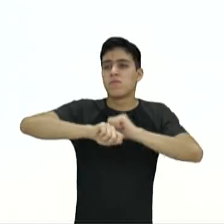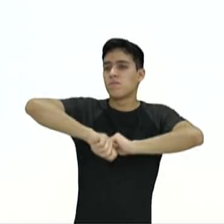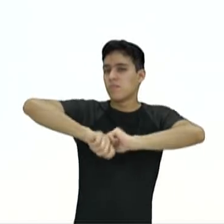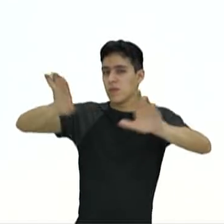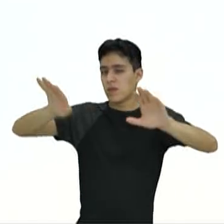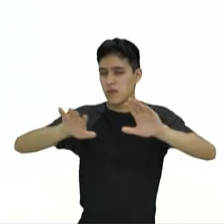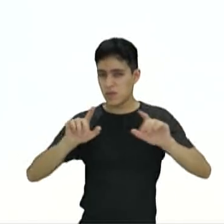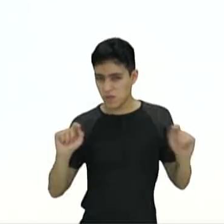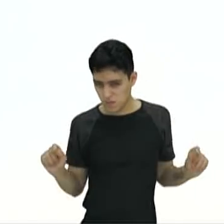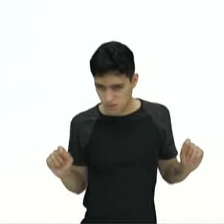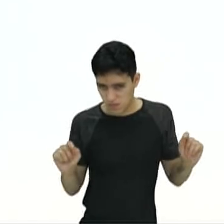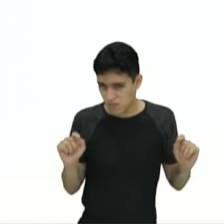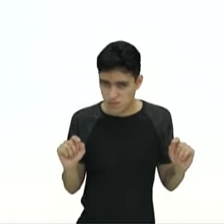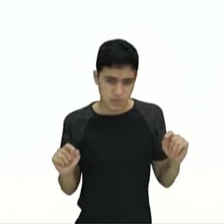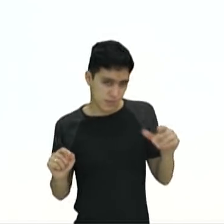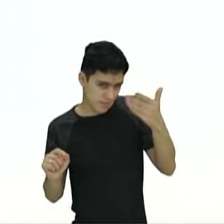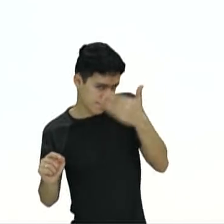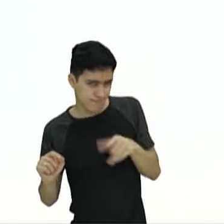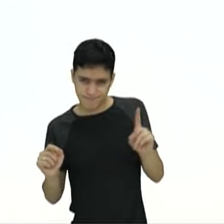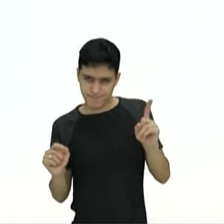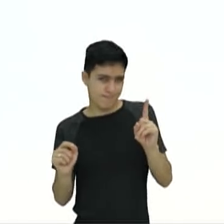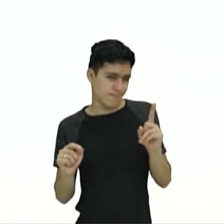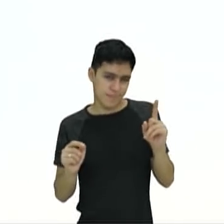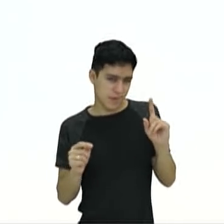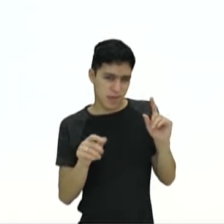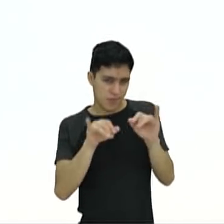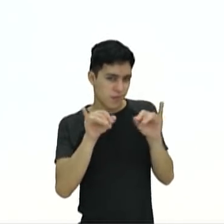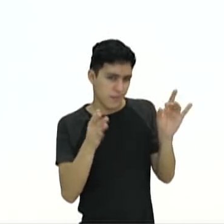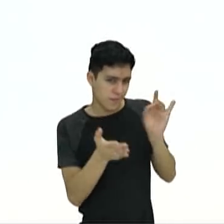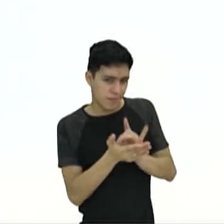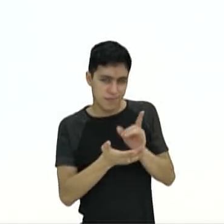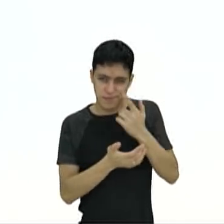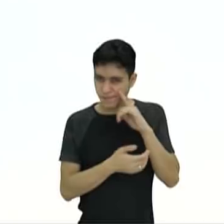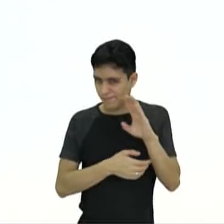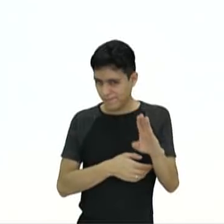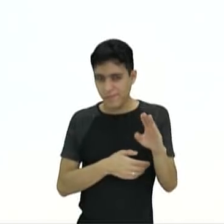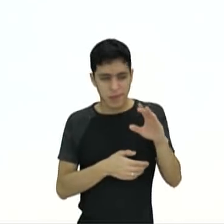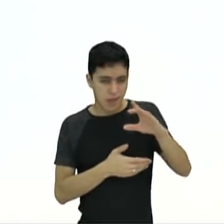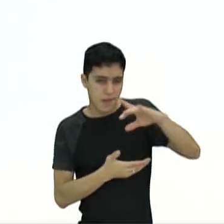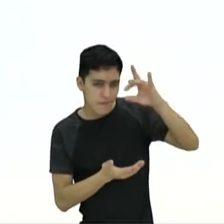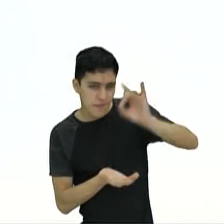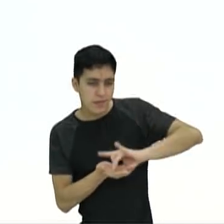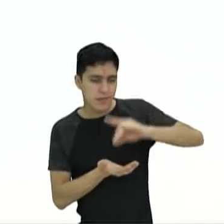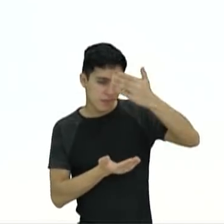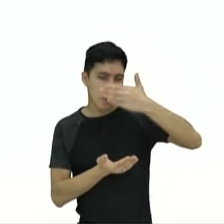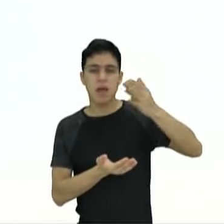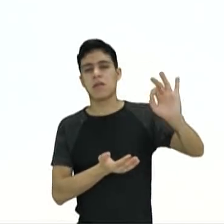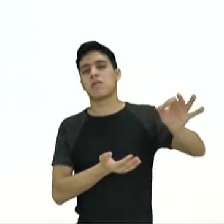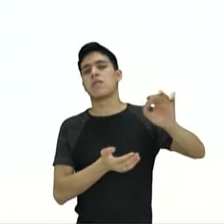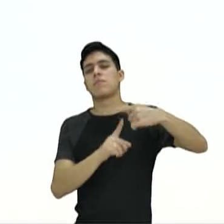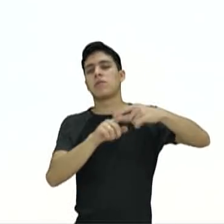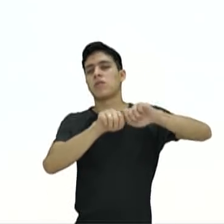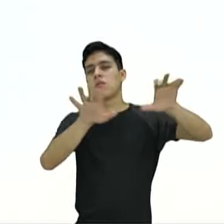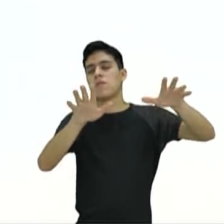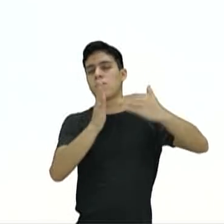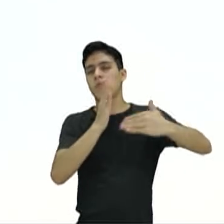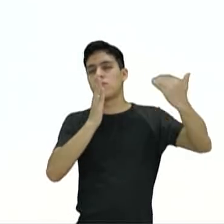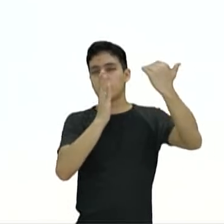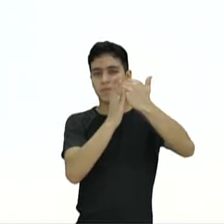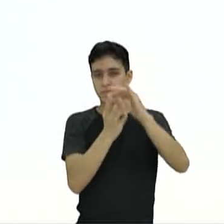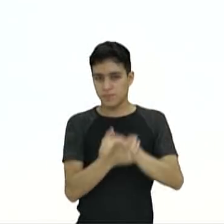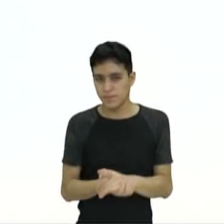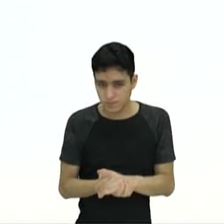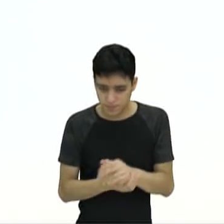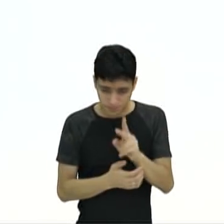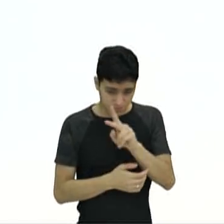letra A, não prova que a notícia é verdadeira, letra B, prova que a notícia é verdadeira. Então, por essa afirmação